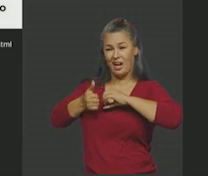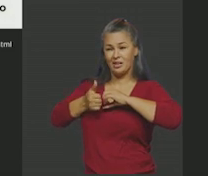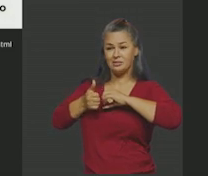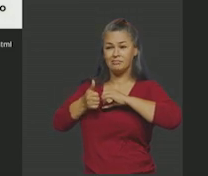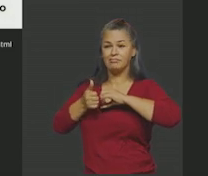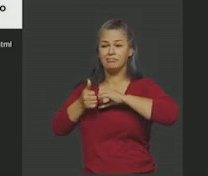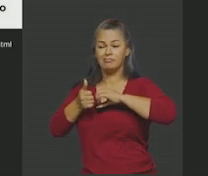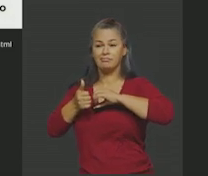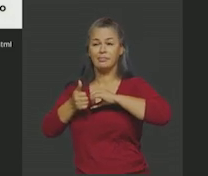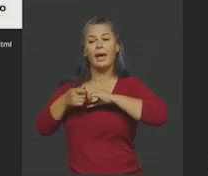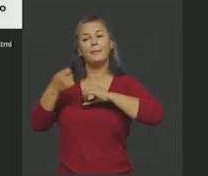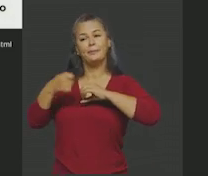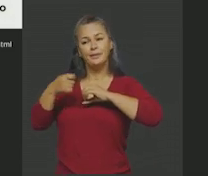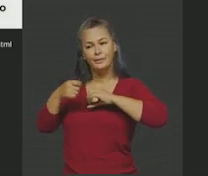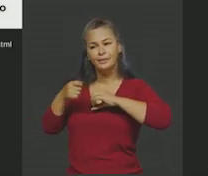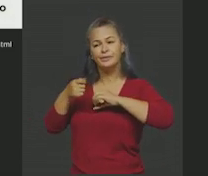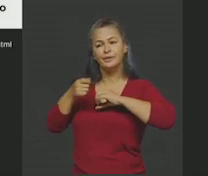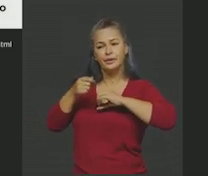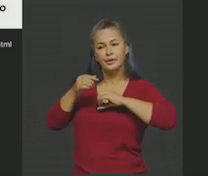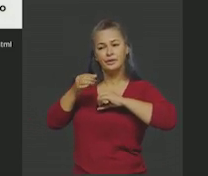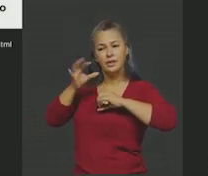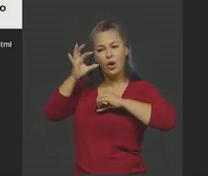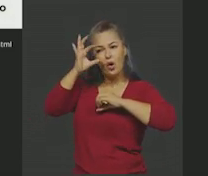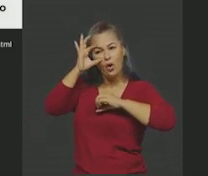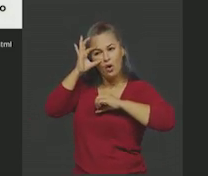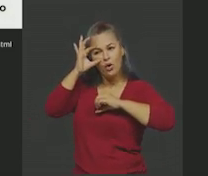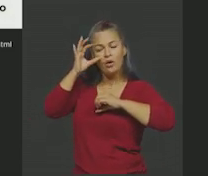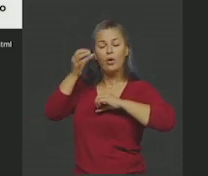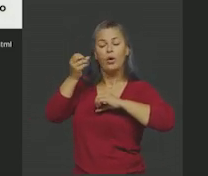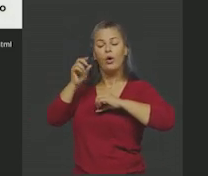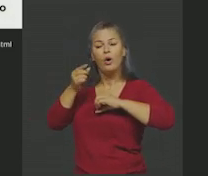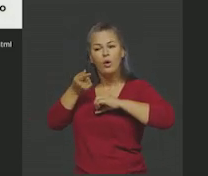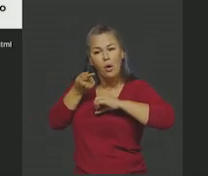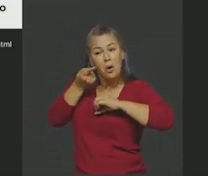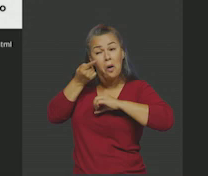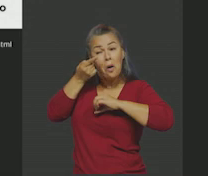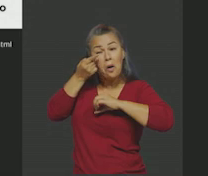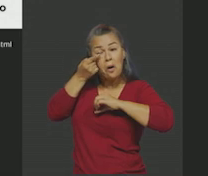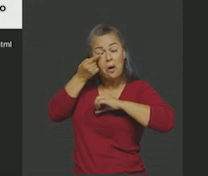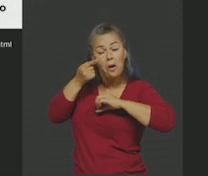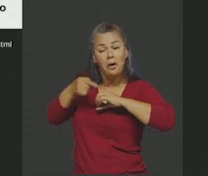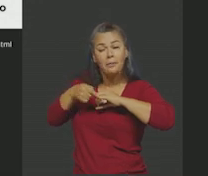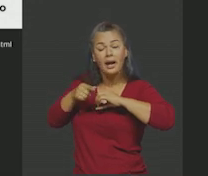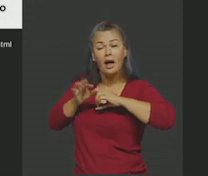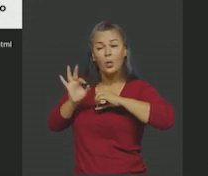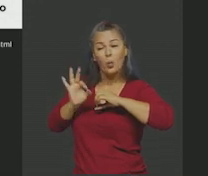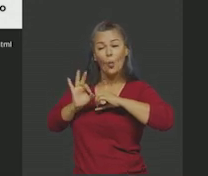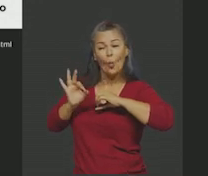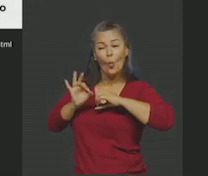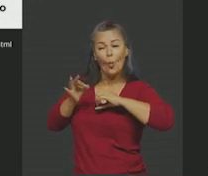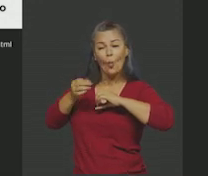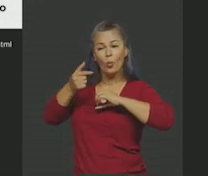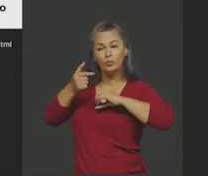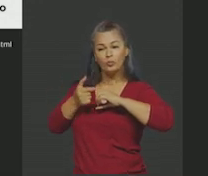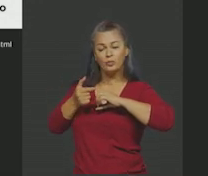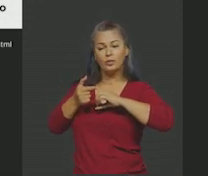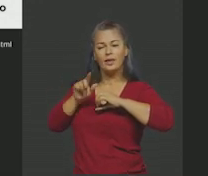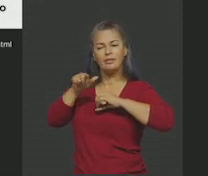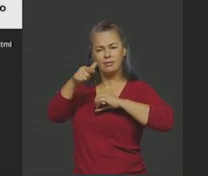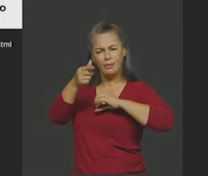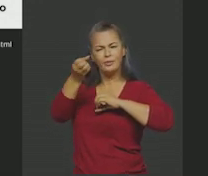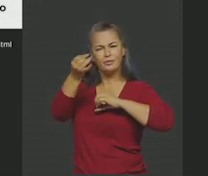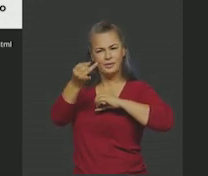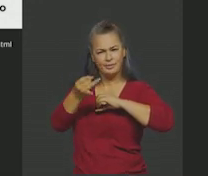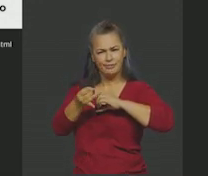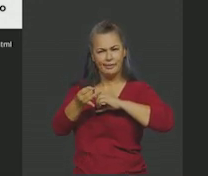Aí você vai ter que ter uma lente embaixo, um óculos, que vai ajustar essa imagem para o lugar certo, tá? Que eu vou ensinar na próxima